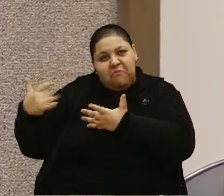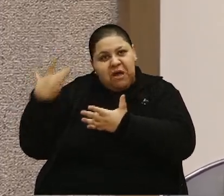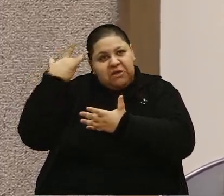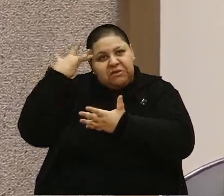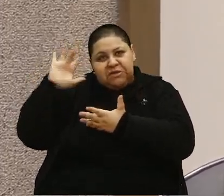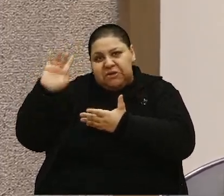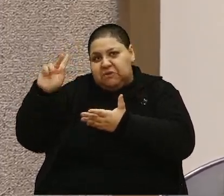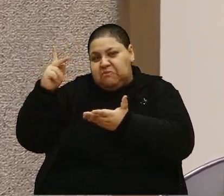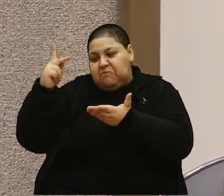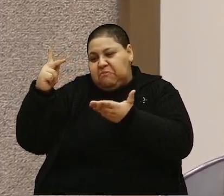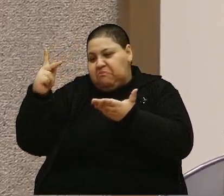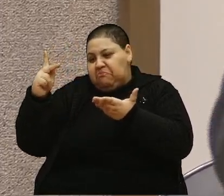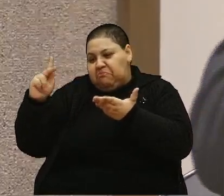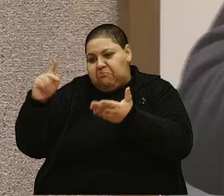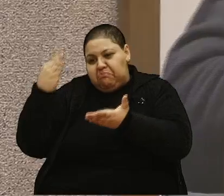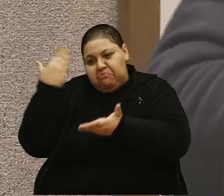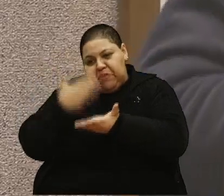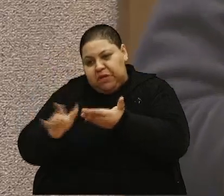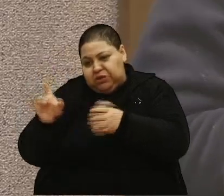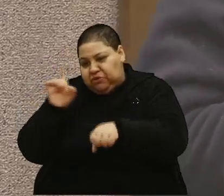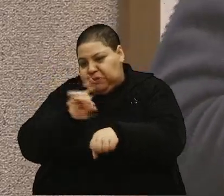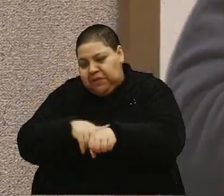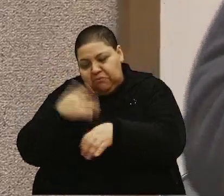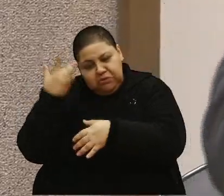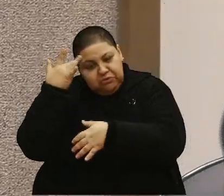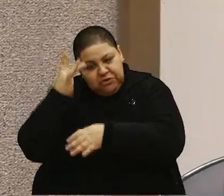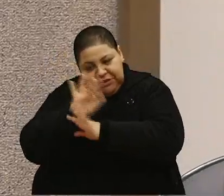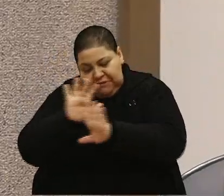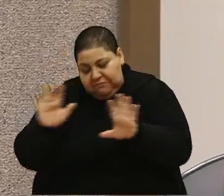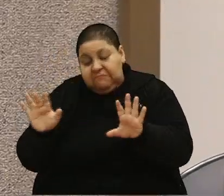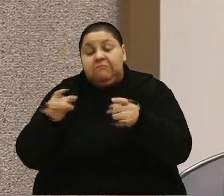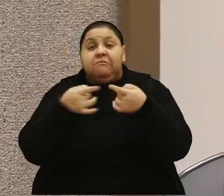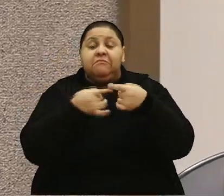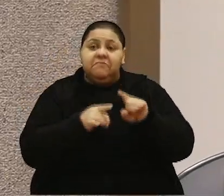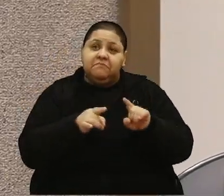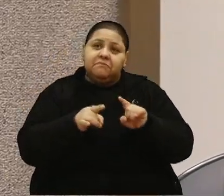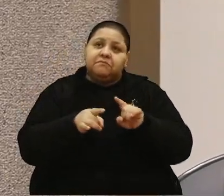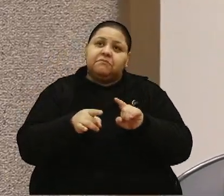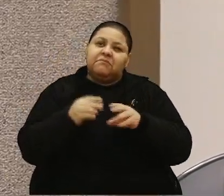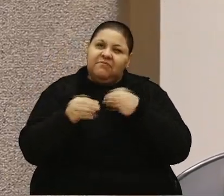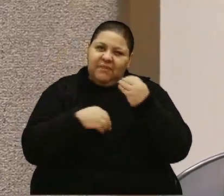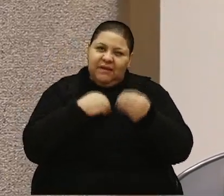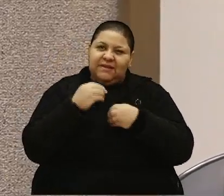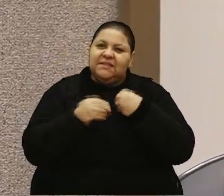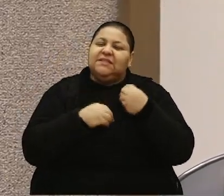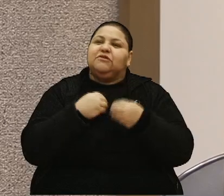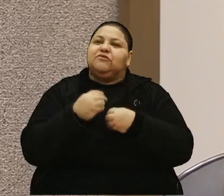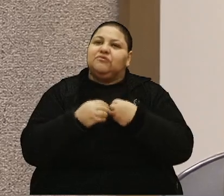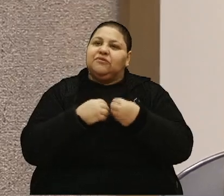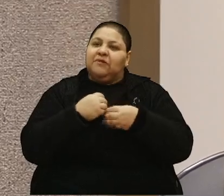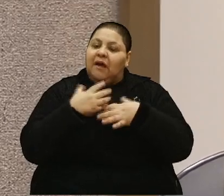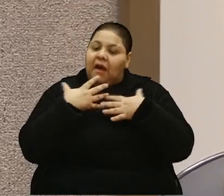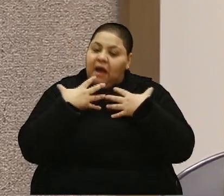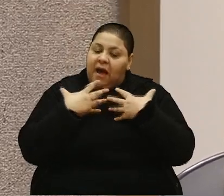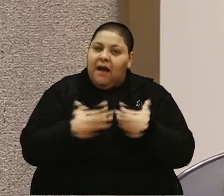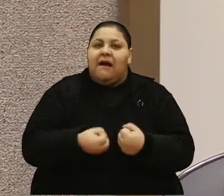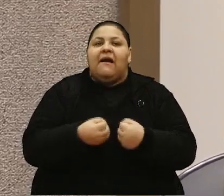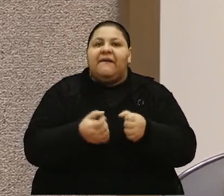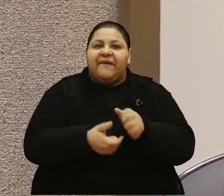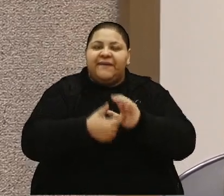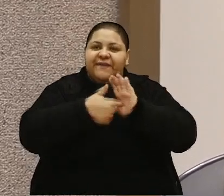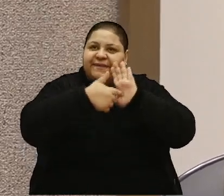perdi o prazo, sei lá, né? Mas me sinto contemplado pela